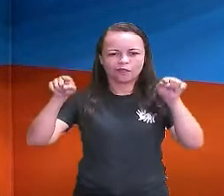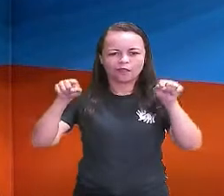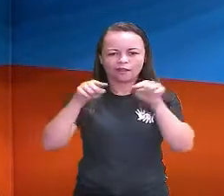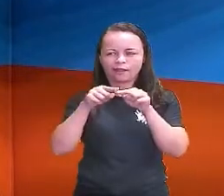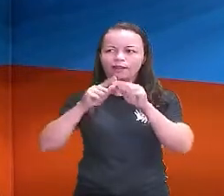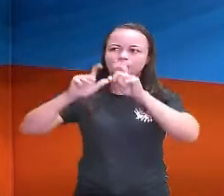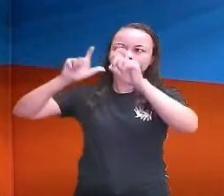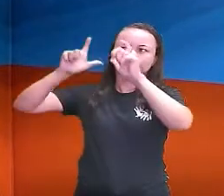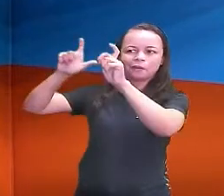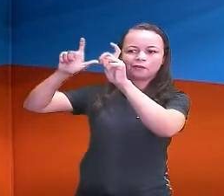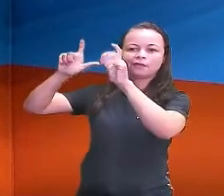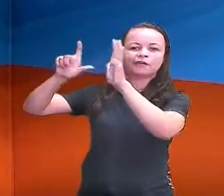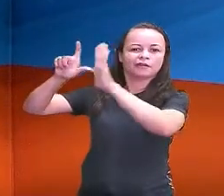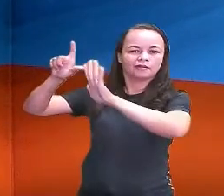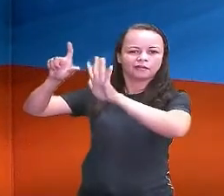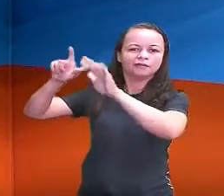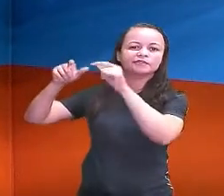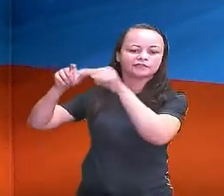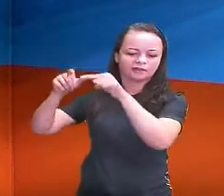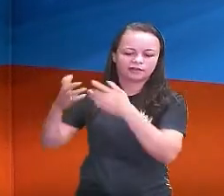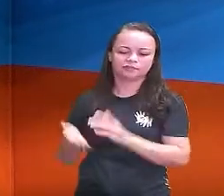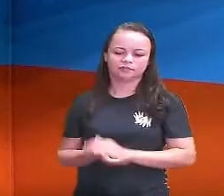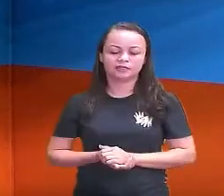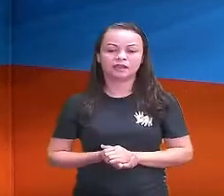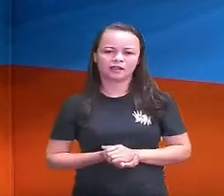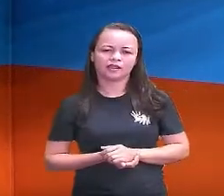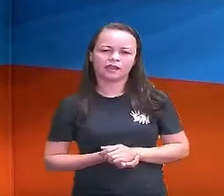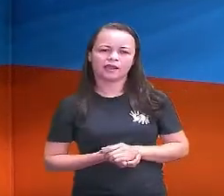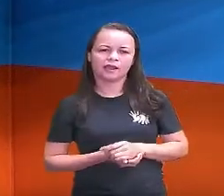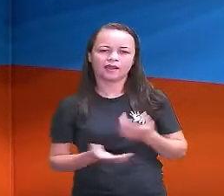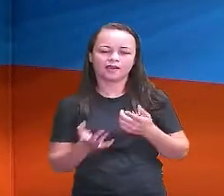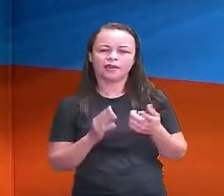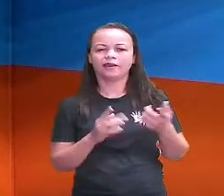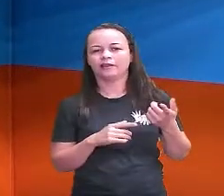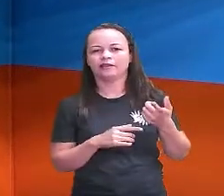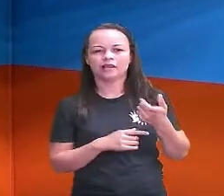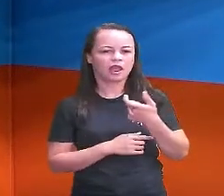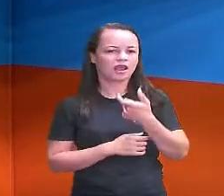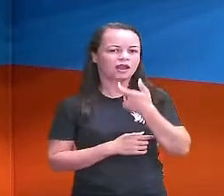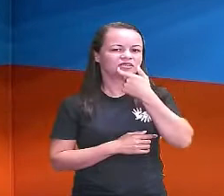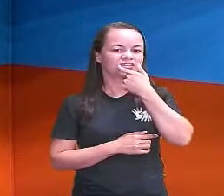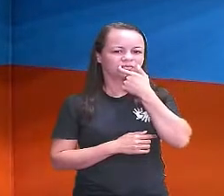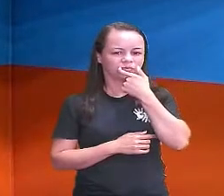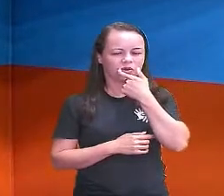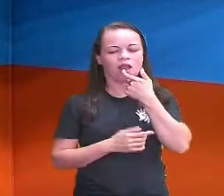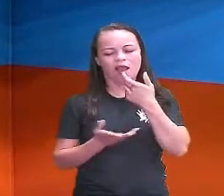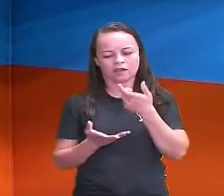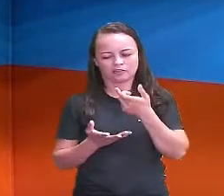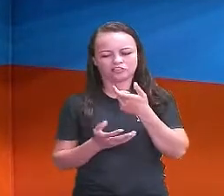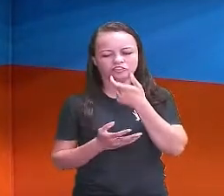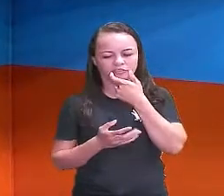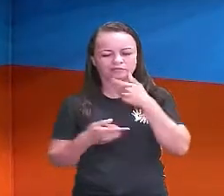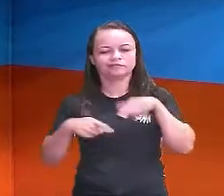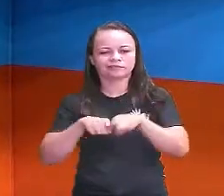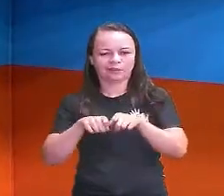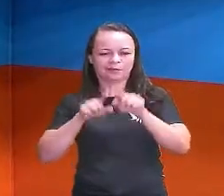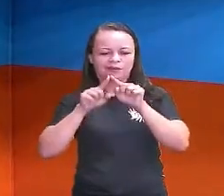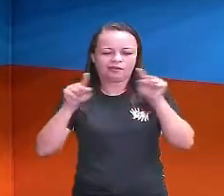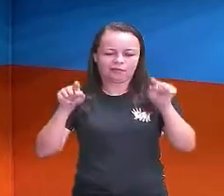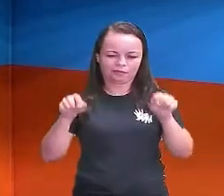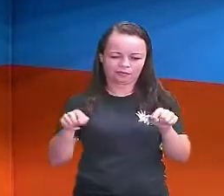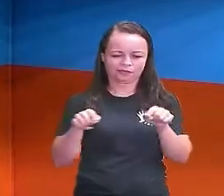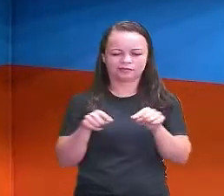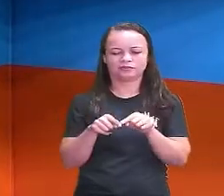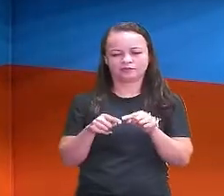um quadrado. Aquela bolachinha de água e sal que a gente come no café da manhã também é um